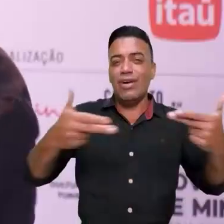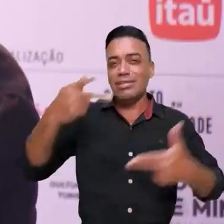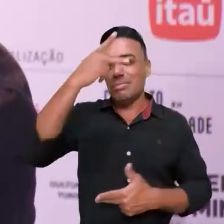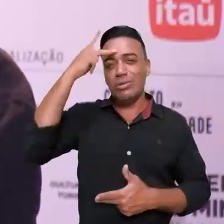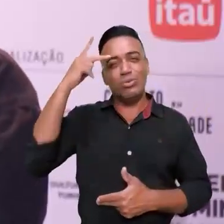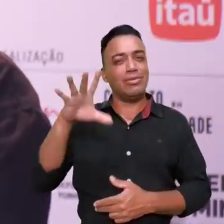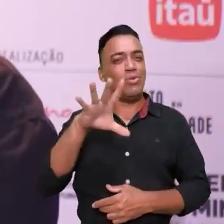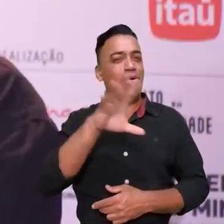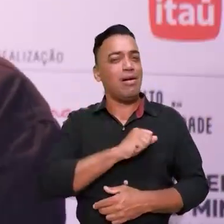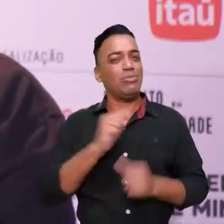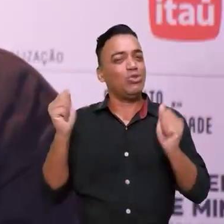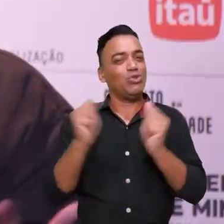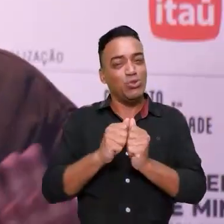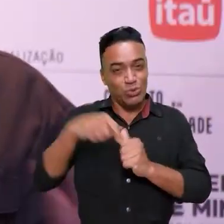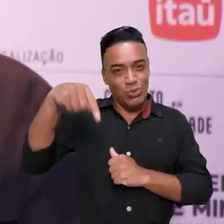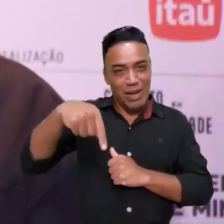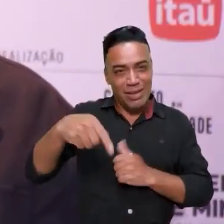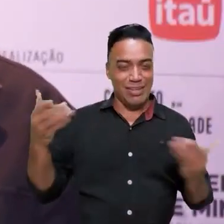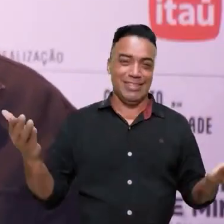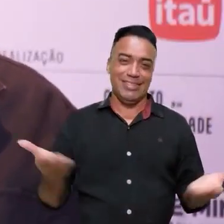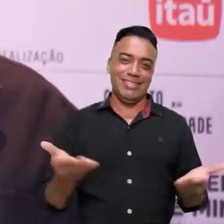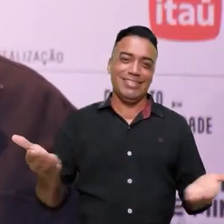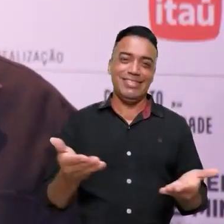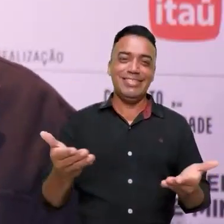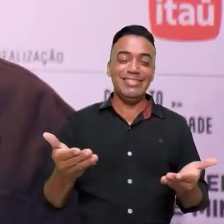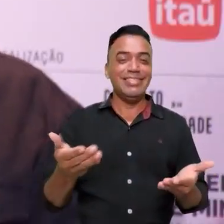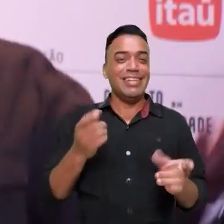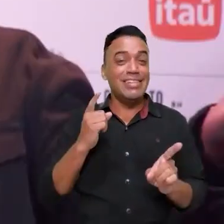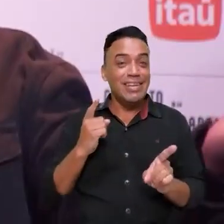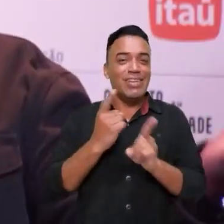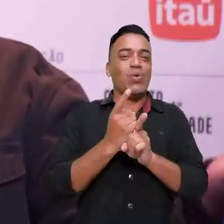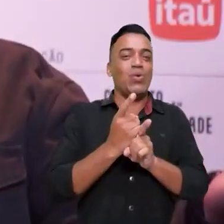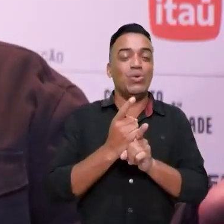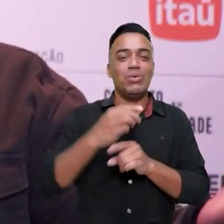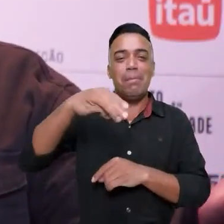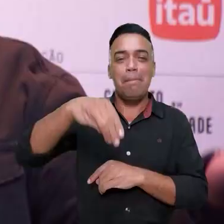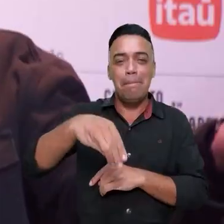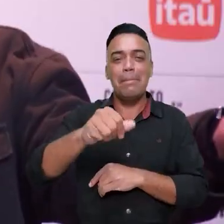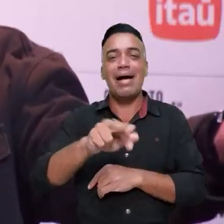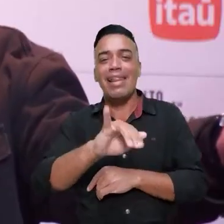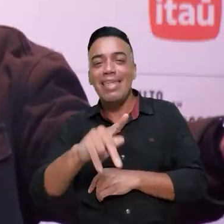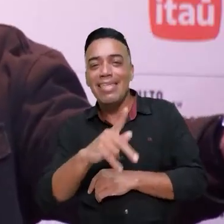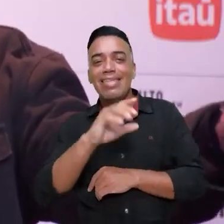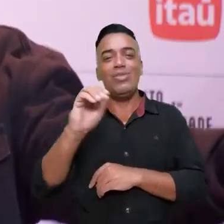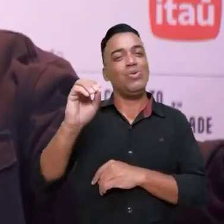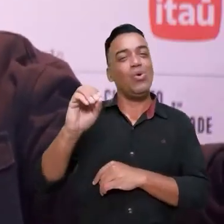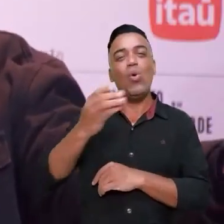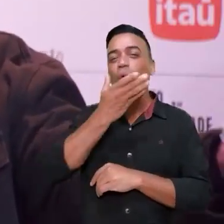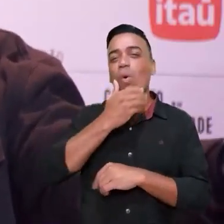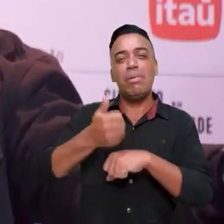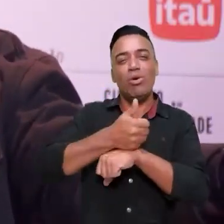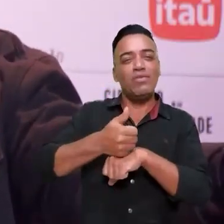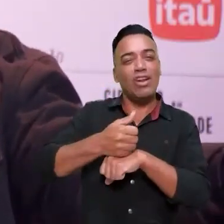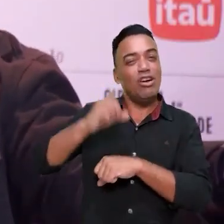amo tanto aqui comigo aqui, nesse encontro. Marinho, logo cedo aqui, um diretor extraordinário